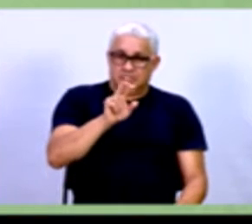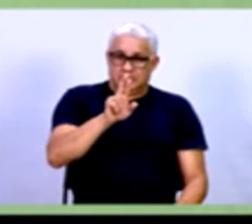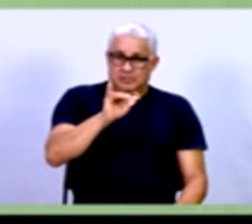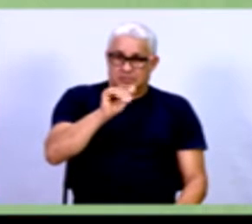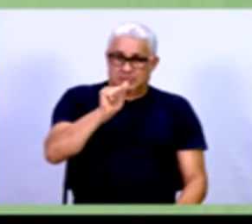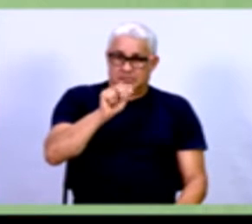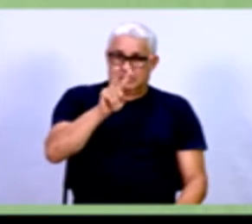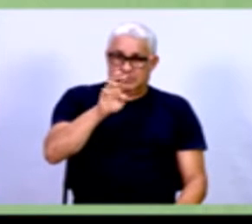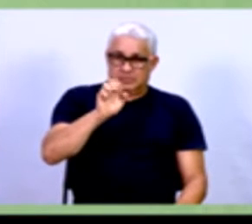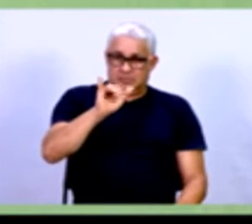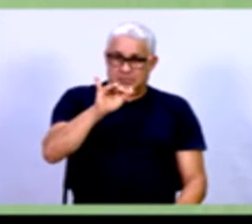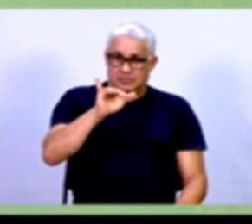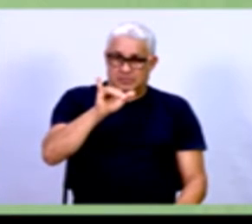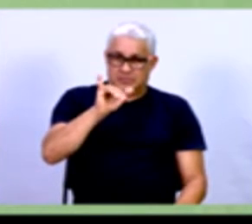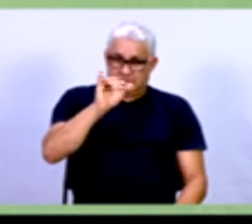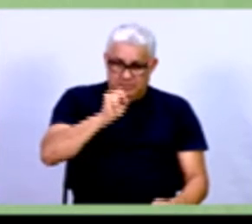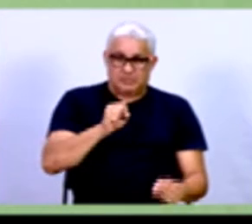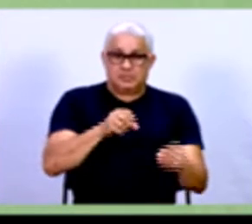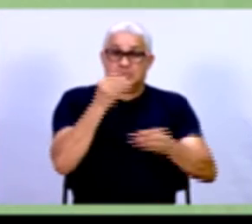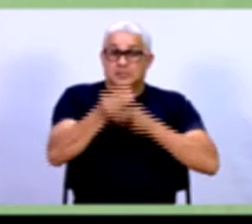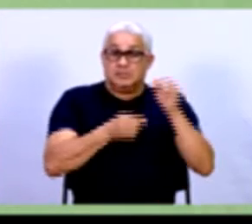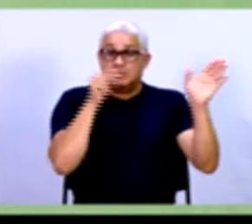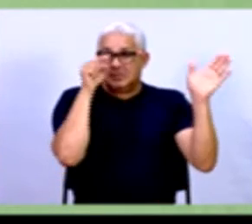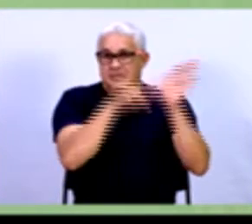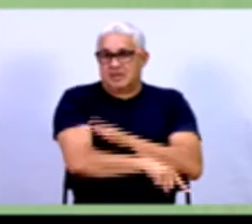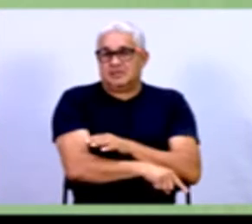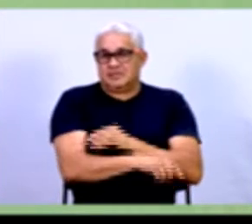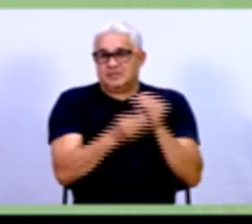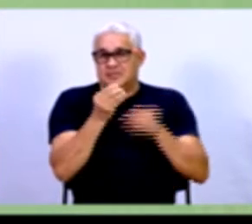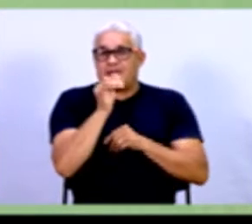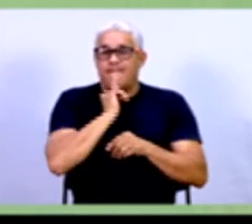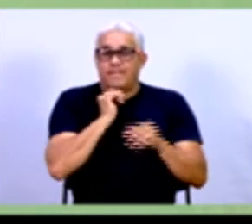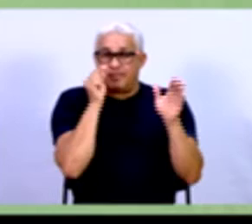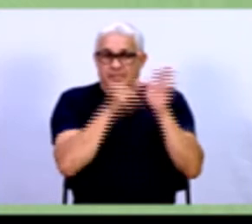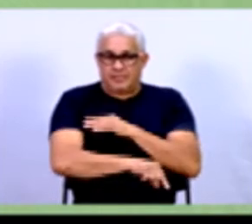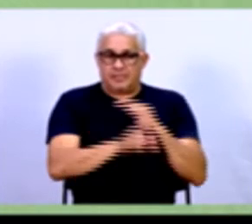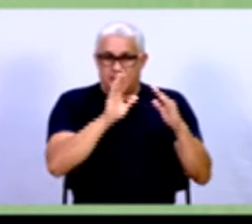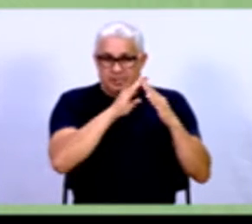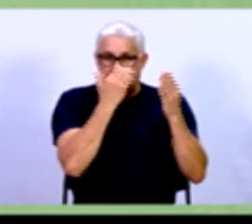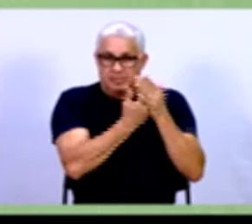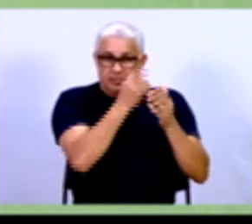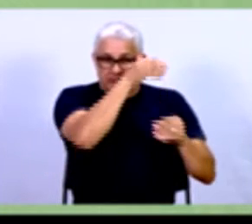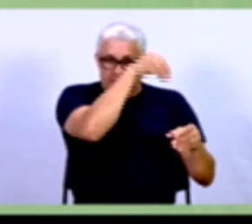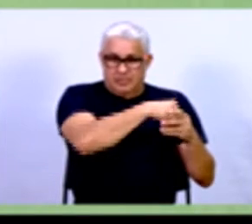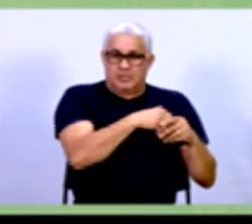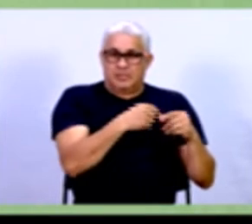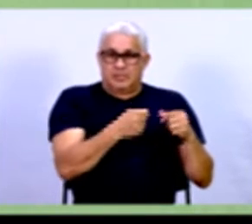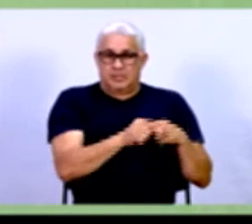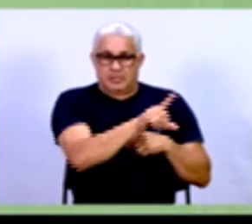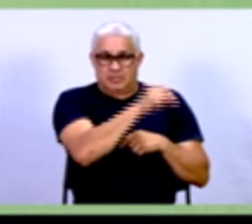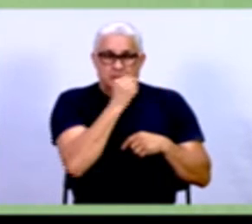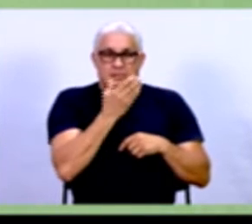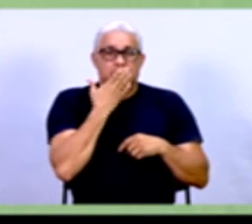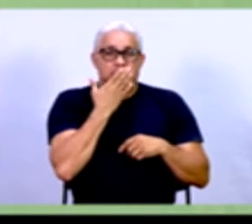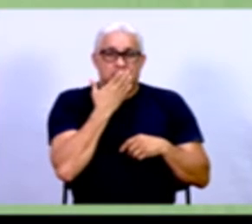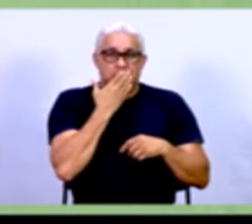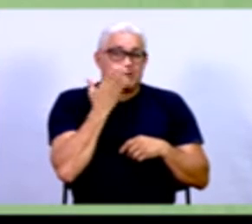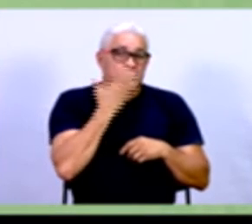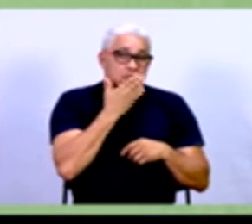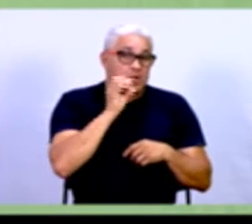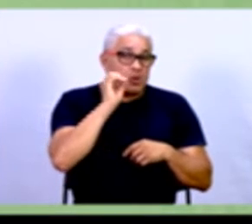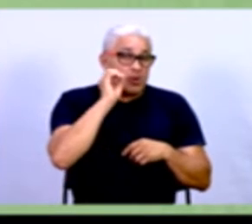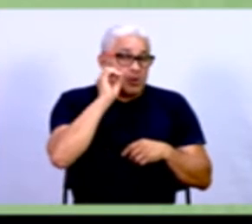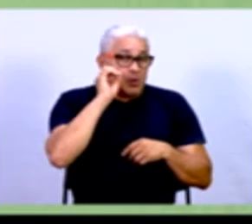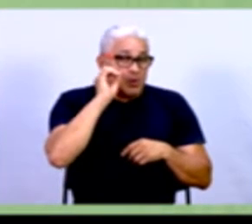mas como perguntarei? Daí, olha um exemplo de pergunta. Na escola, você prefere comer doces ou salgados? Então, aí eu já